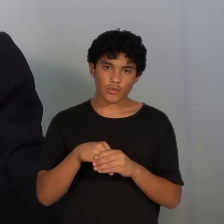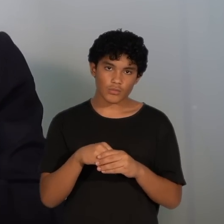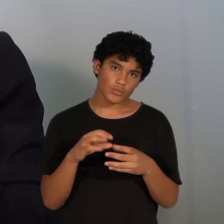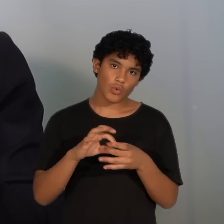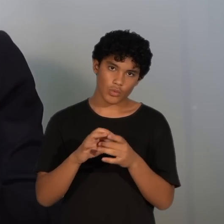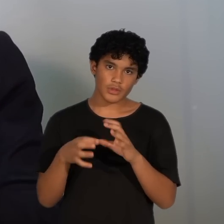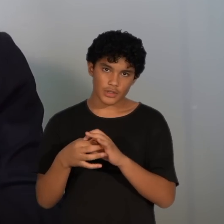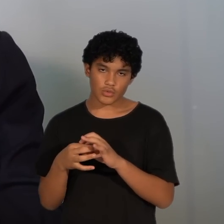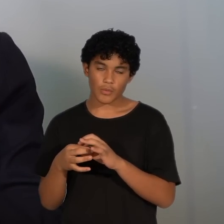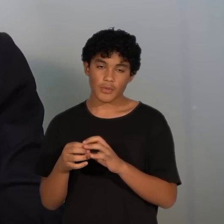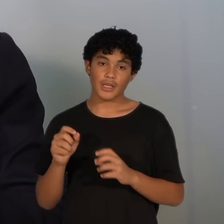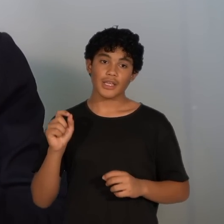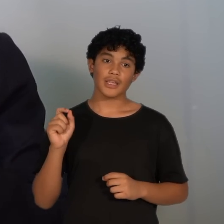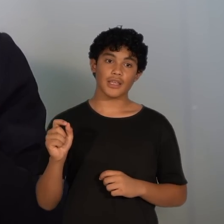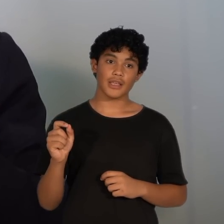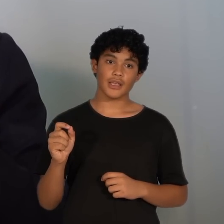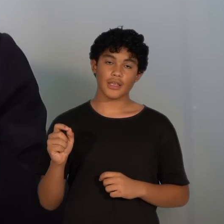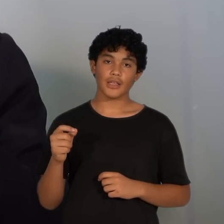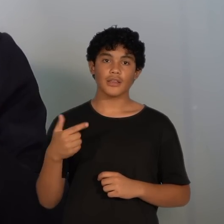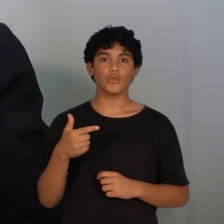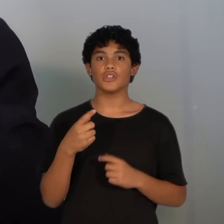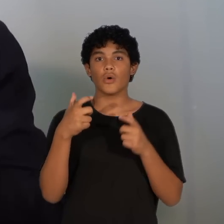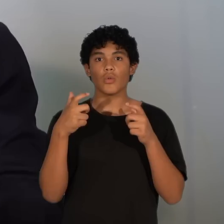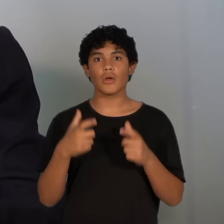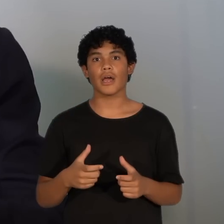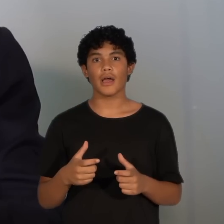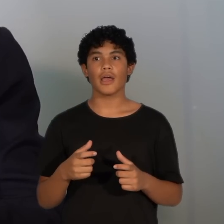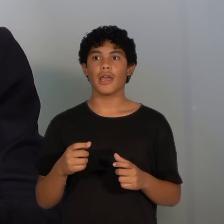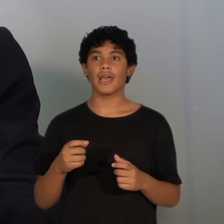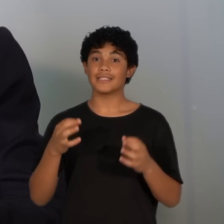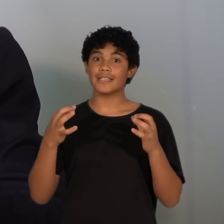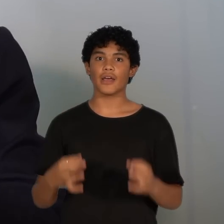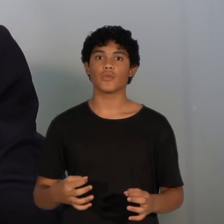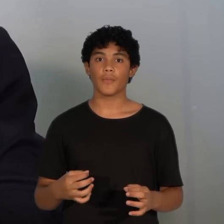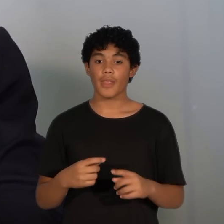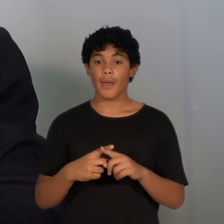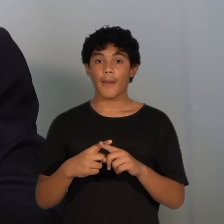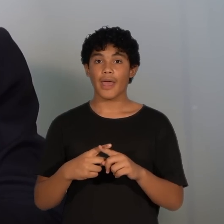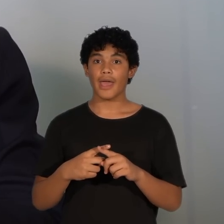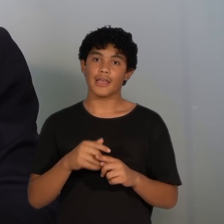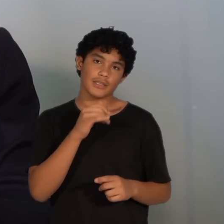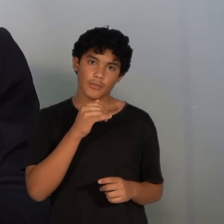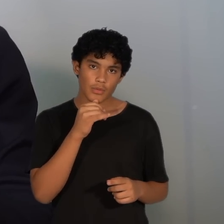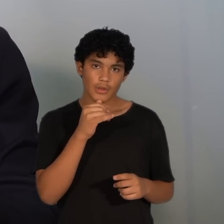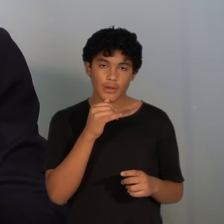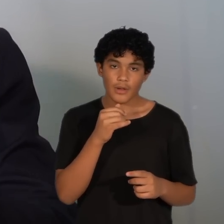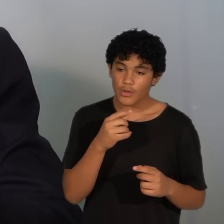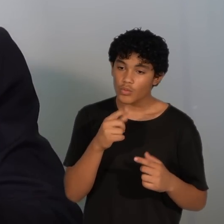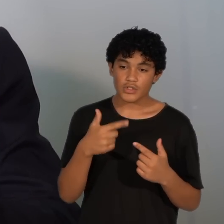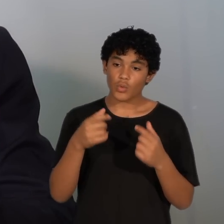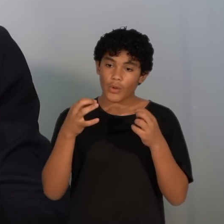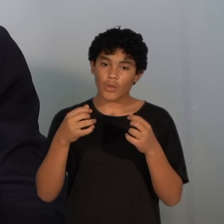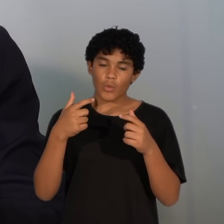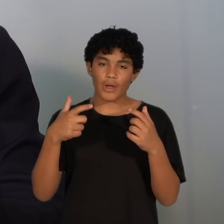nesse contexto para a mulher samaritana de que não havia um lugar específico, mas havia uma pessoa. Né? E essa pessoa era